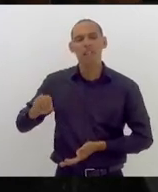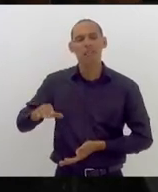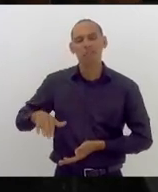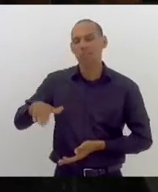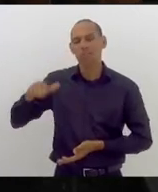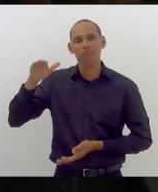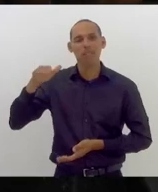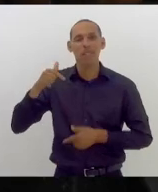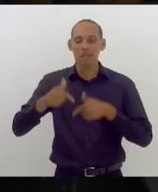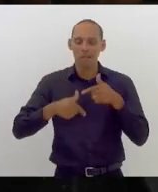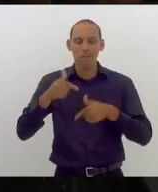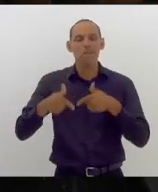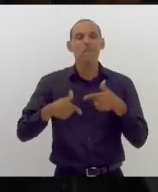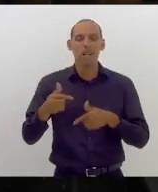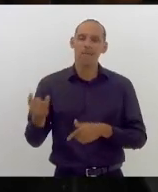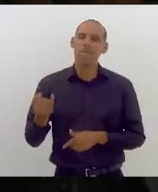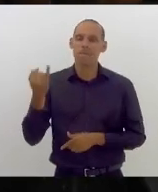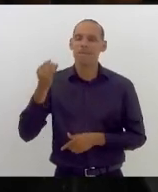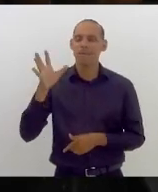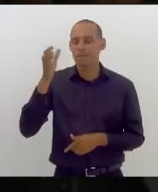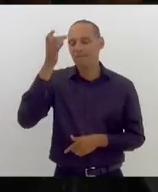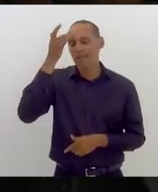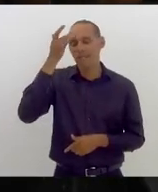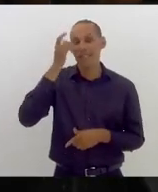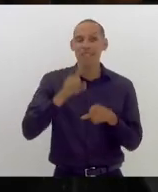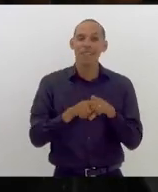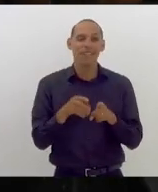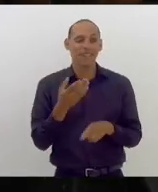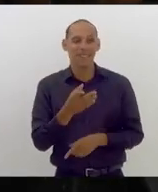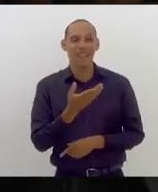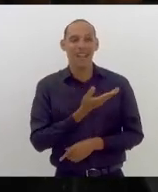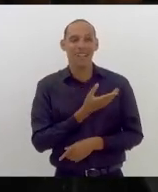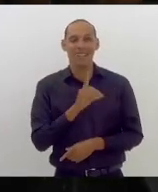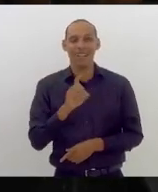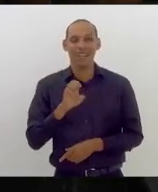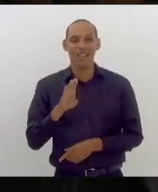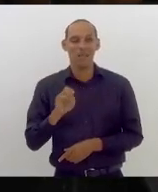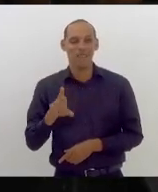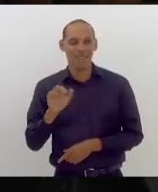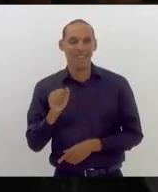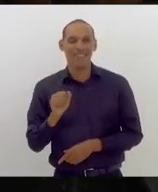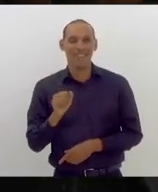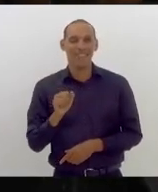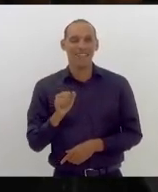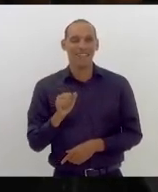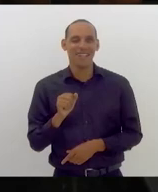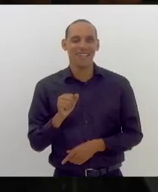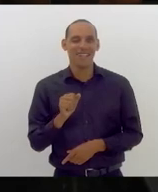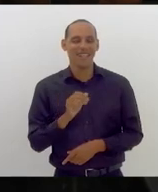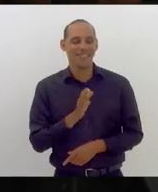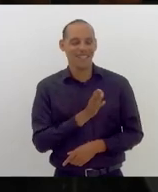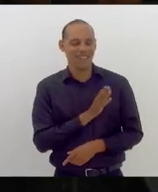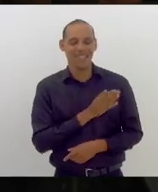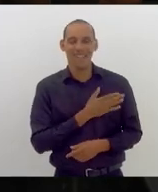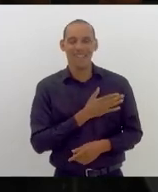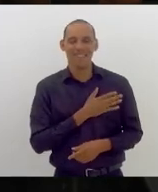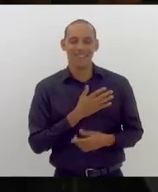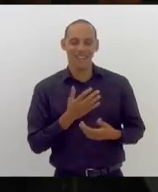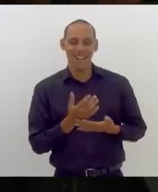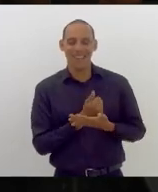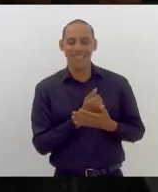do trabalho, né? A Débora, que está aqui, que é minha parceira de vida, que conquistou meu coração, então